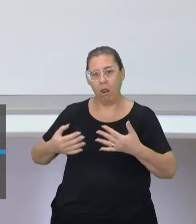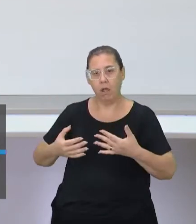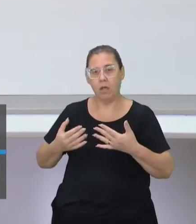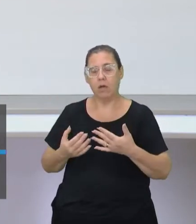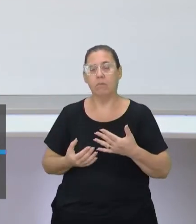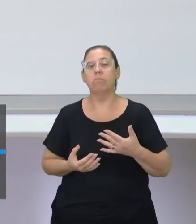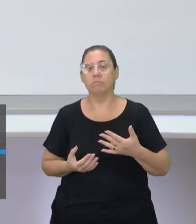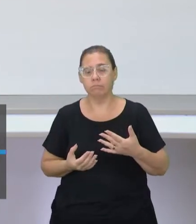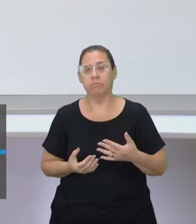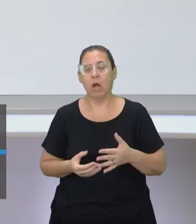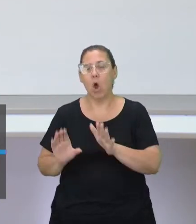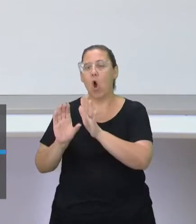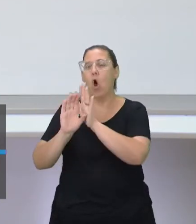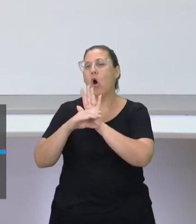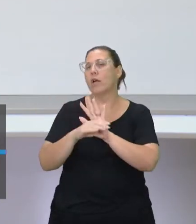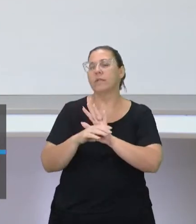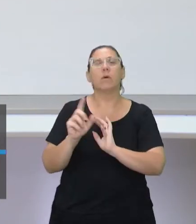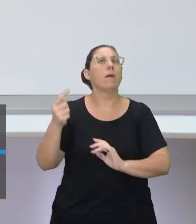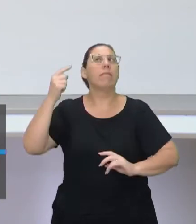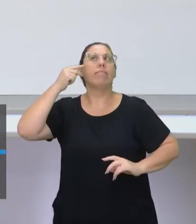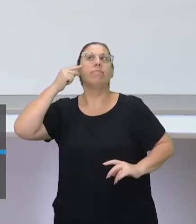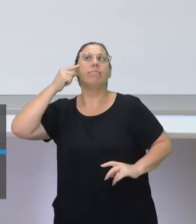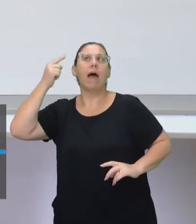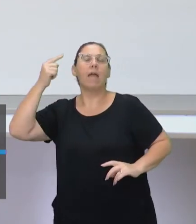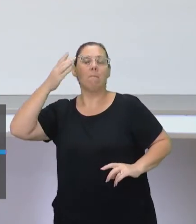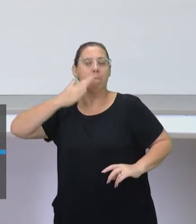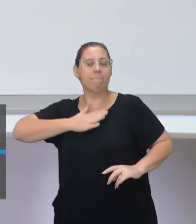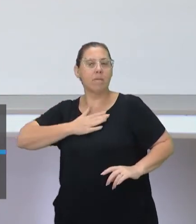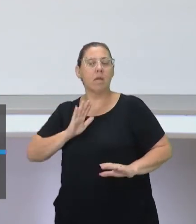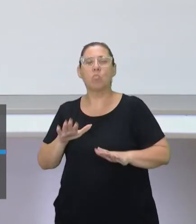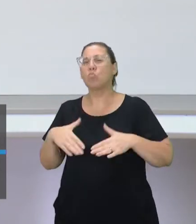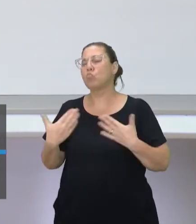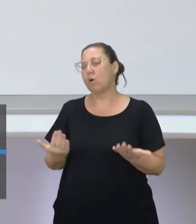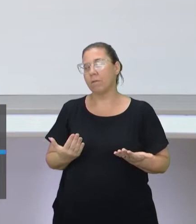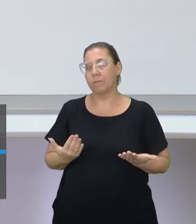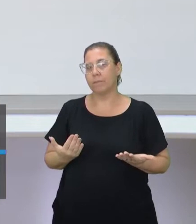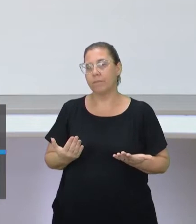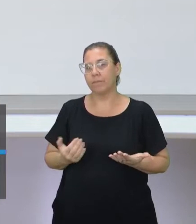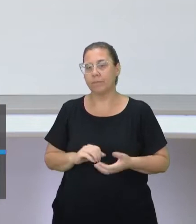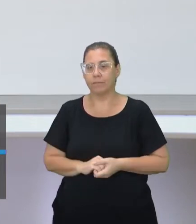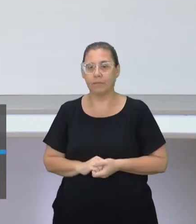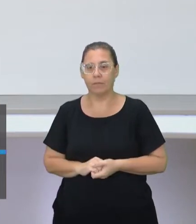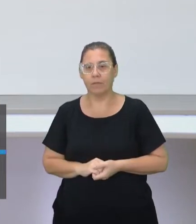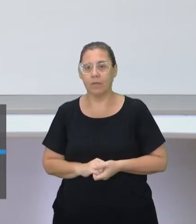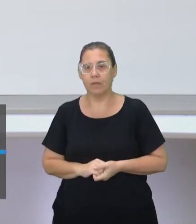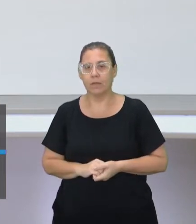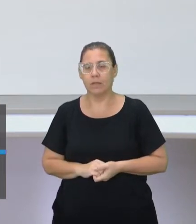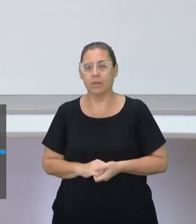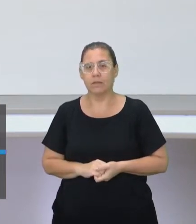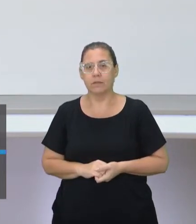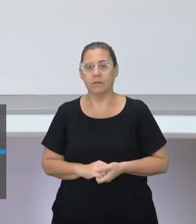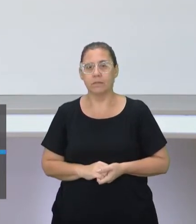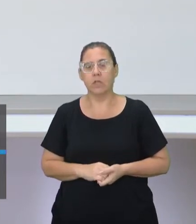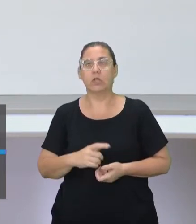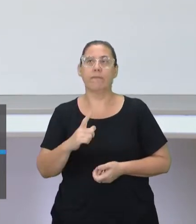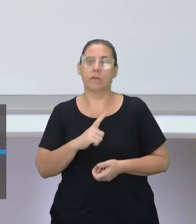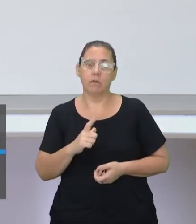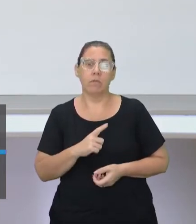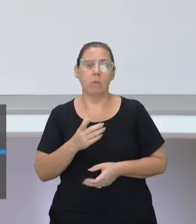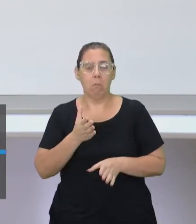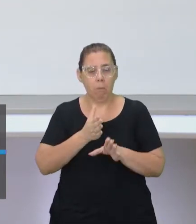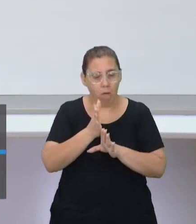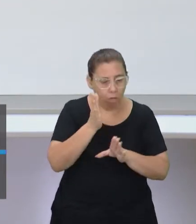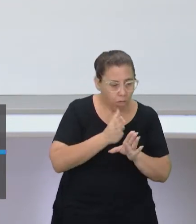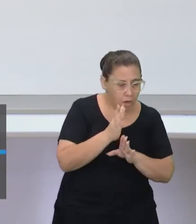um conceito. Então, assim, qual que é a minha ideia? Eu fiz é como se eu tivesse feito uma curadoria. Então, eu fiz